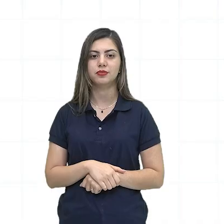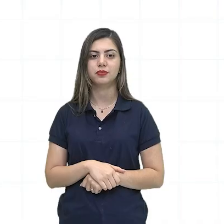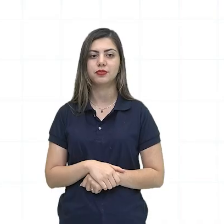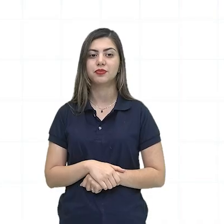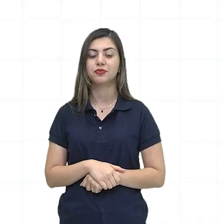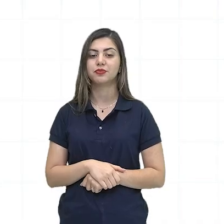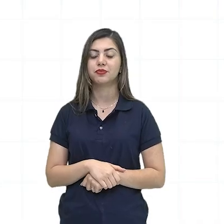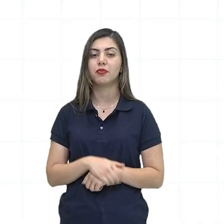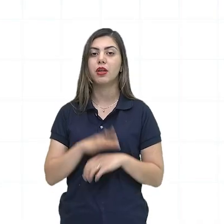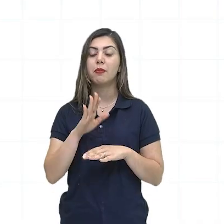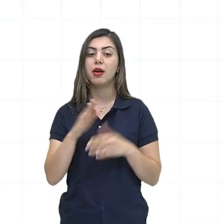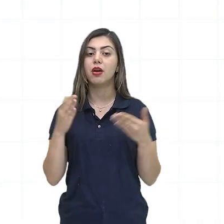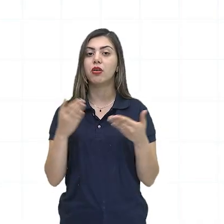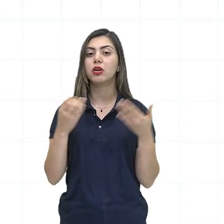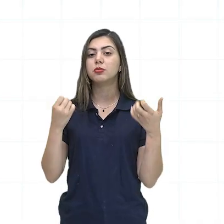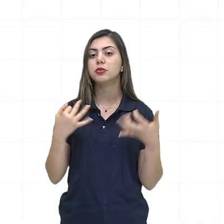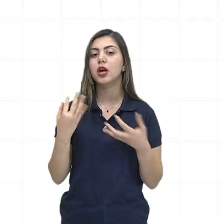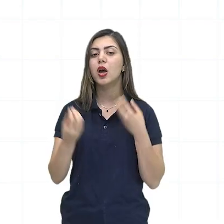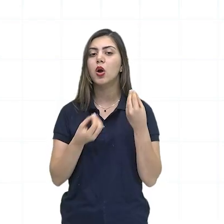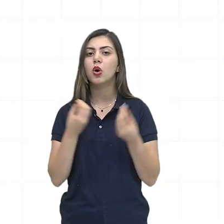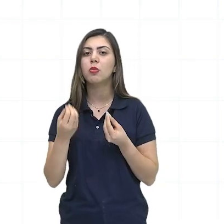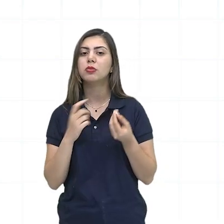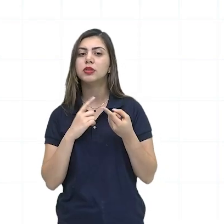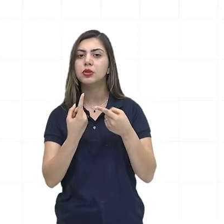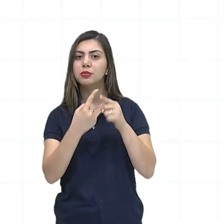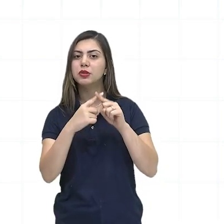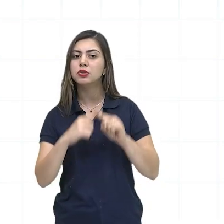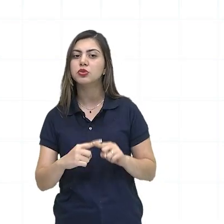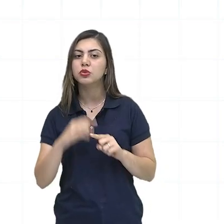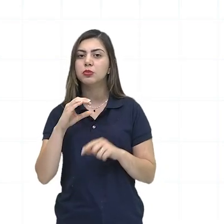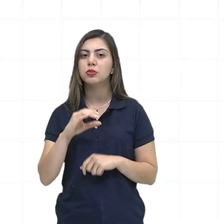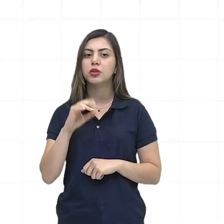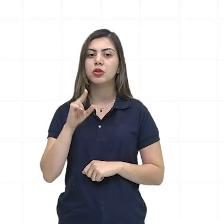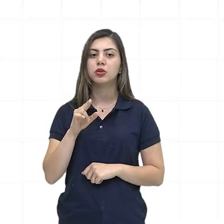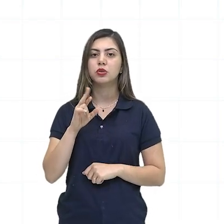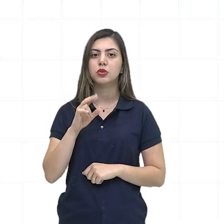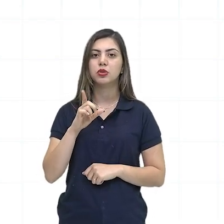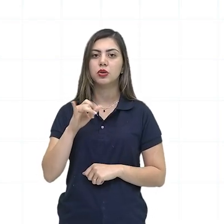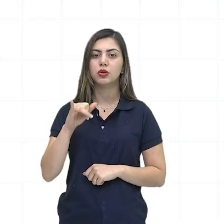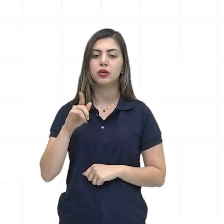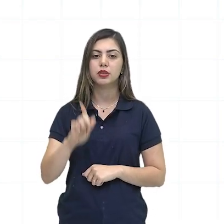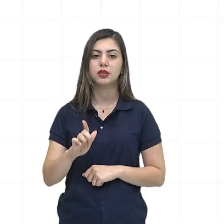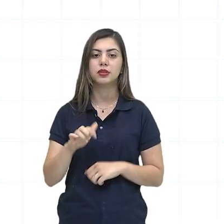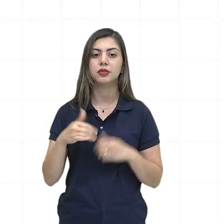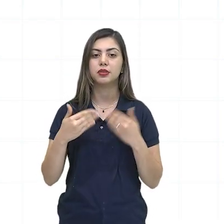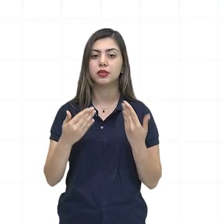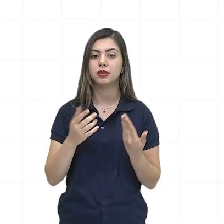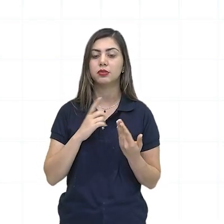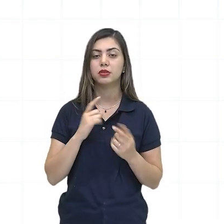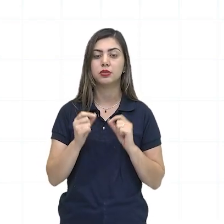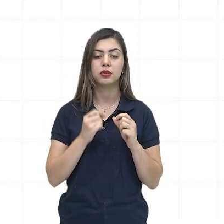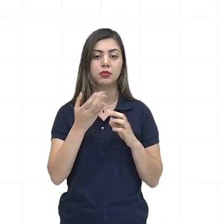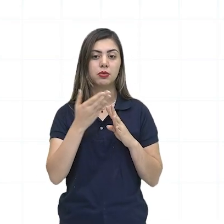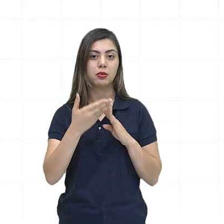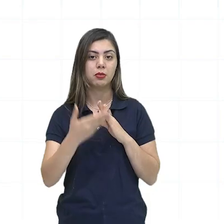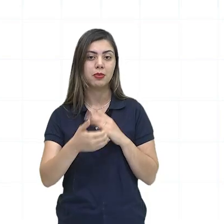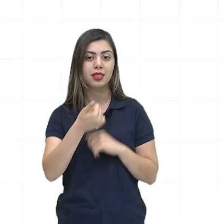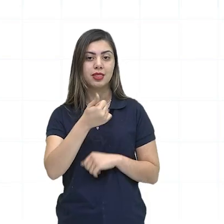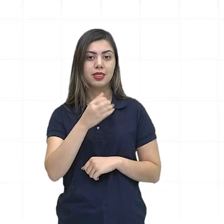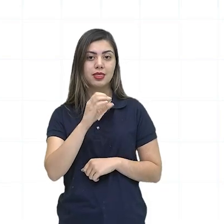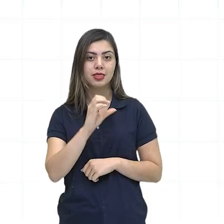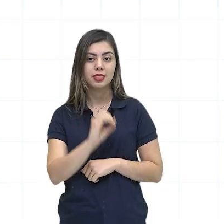vamos ver agora como é que funciona uma partida de curling. Uma partida é dividida em 10 ends. Um